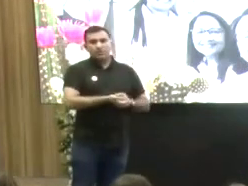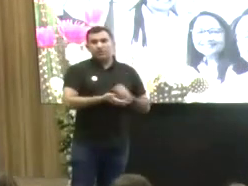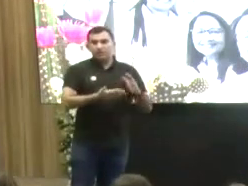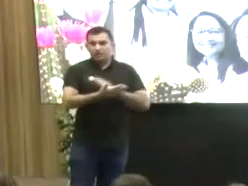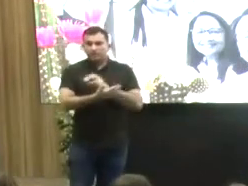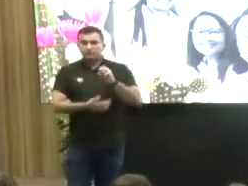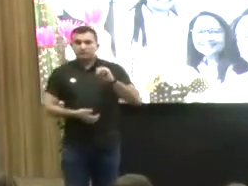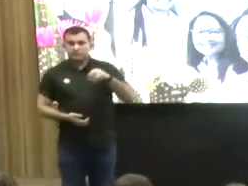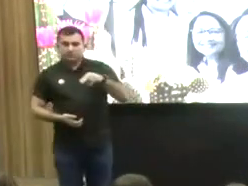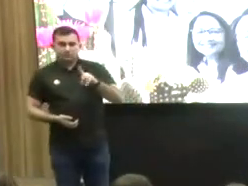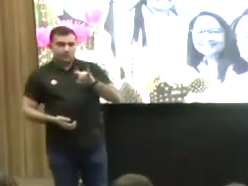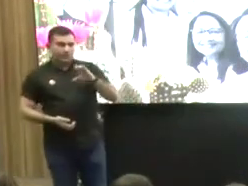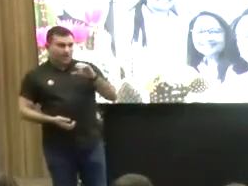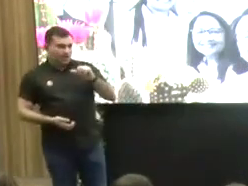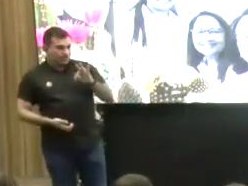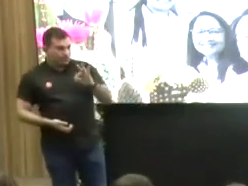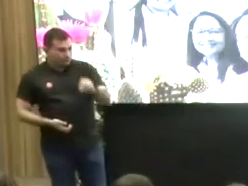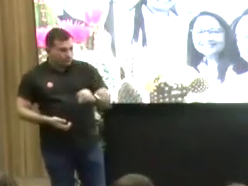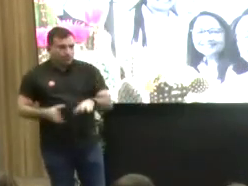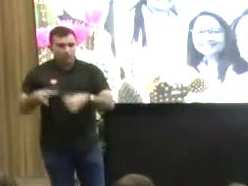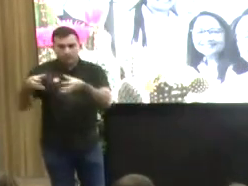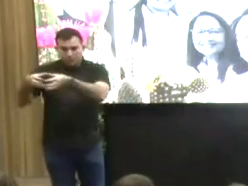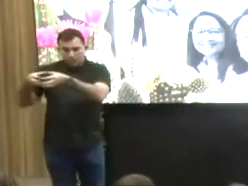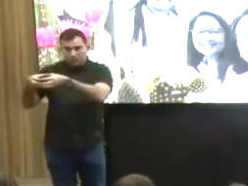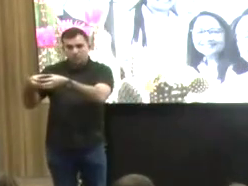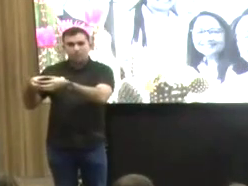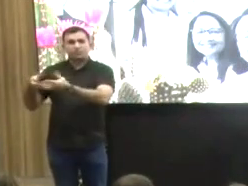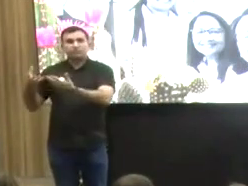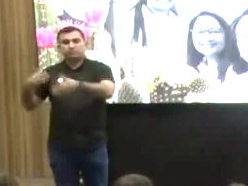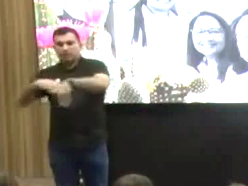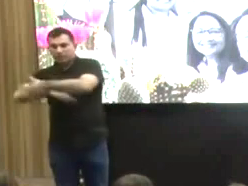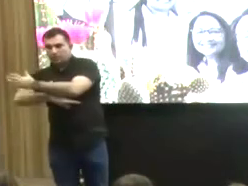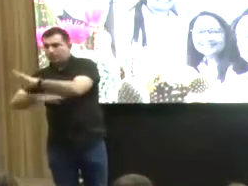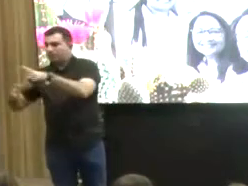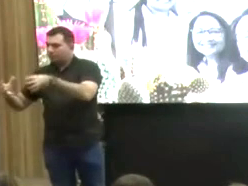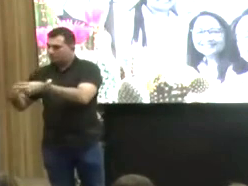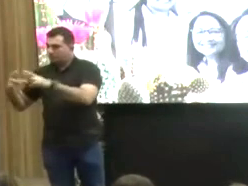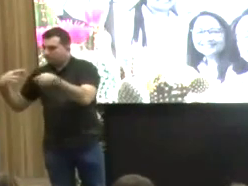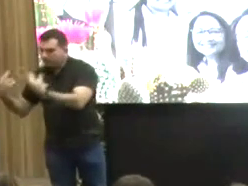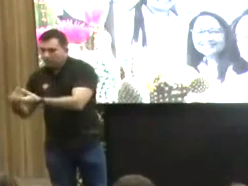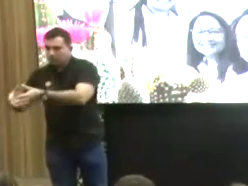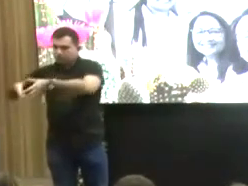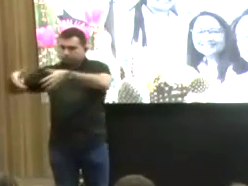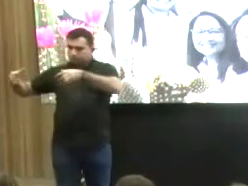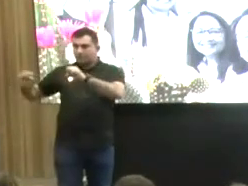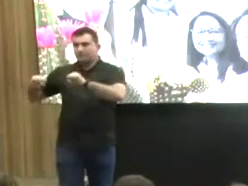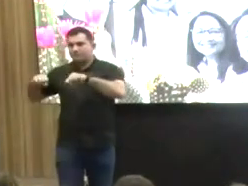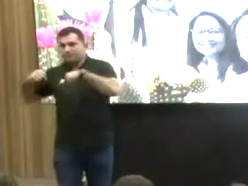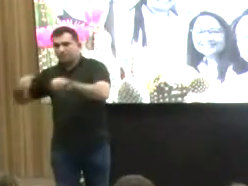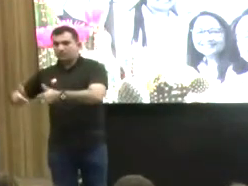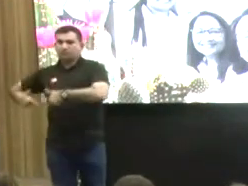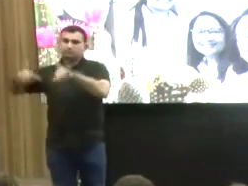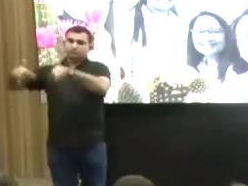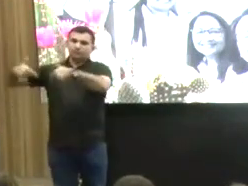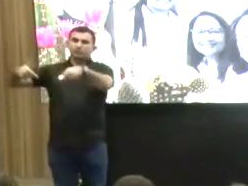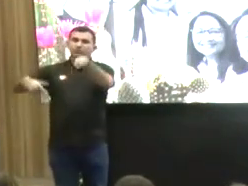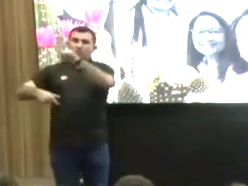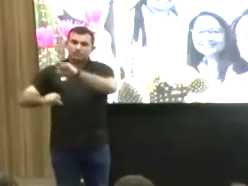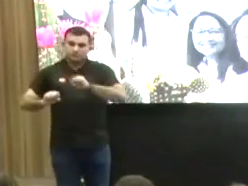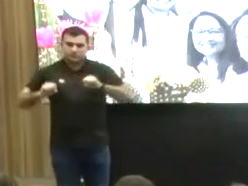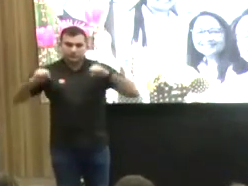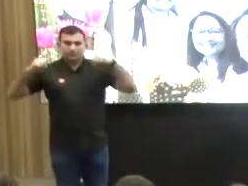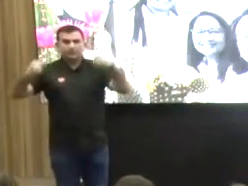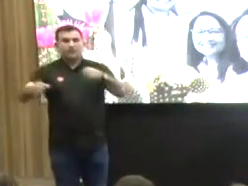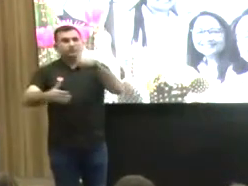organizações gremiais de bairro. No diálogo, é preciso dialogar muito com os jovens e com as suas famílias, porque